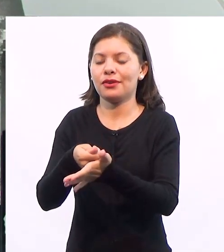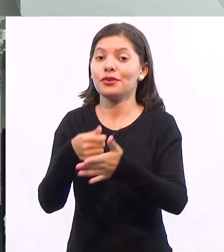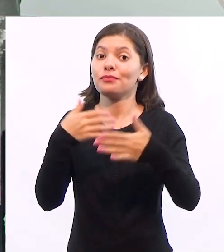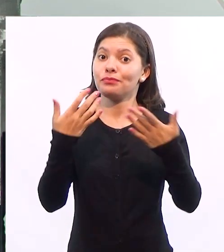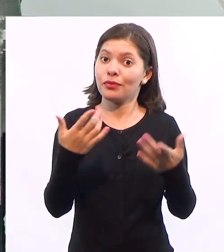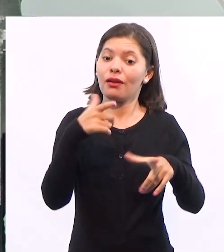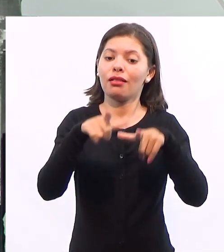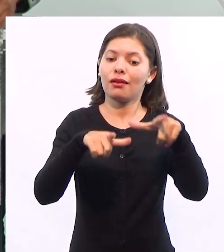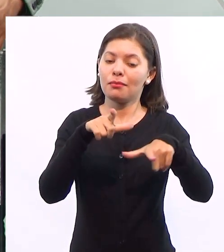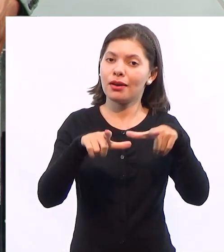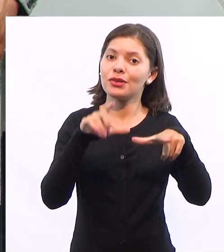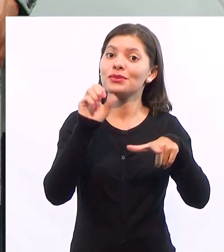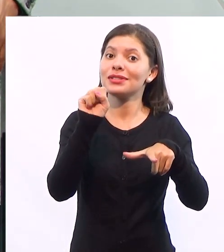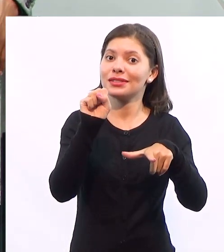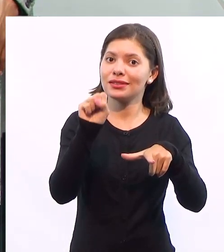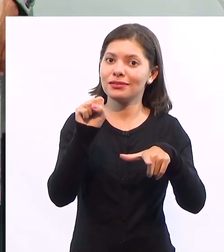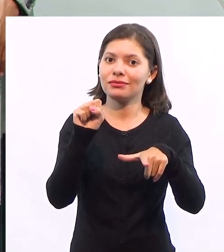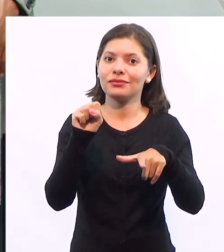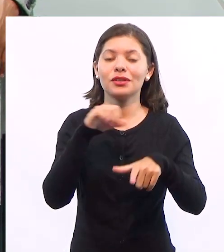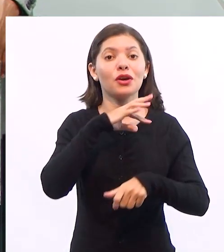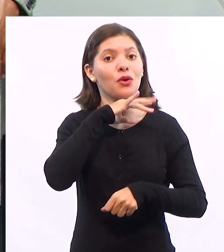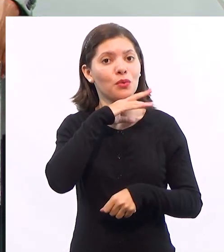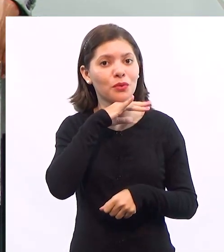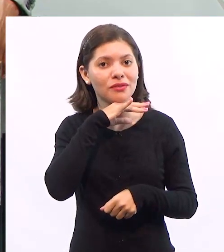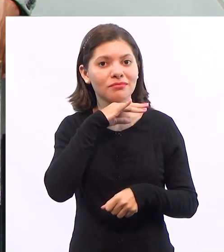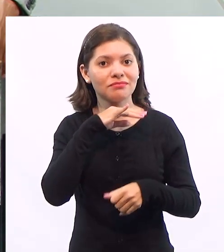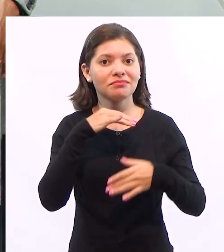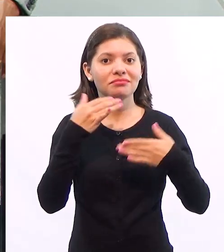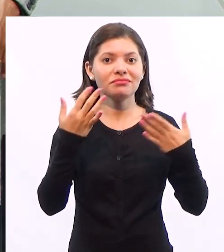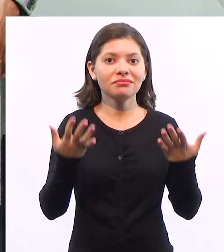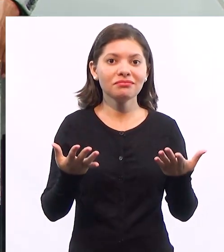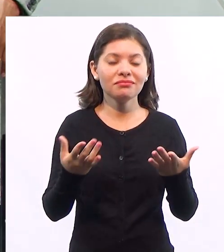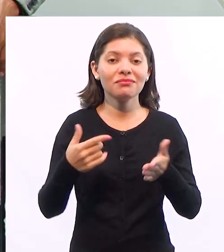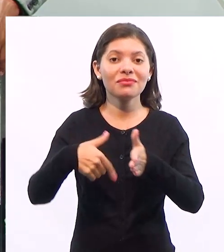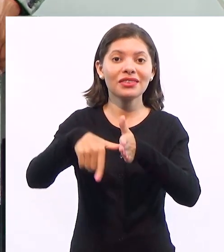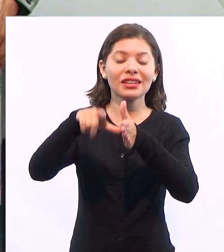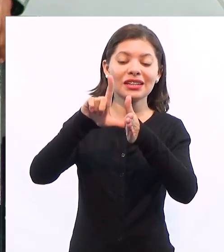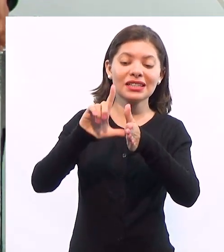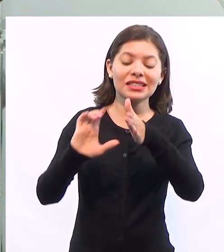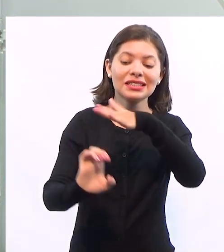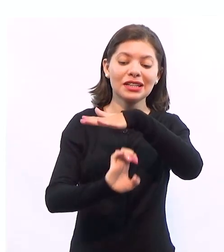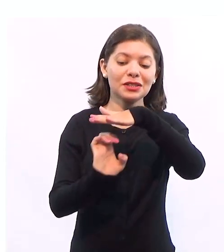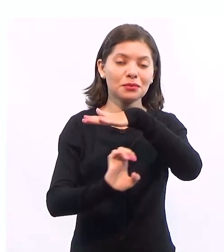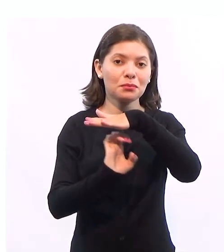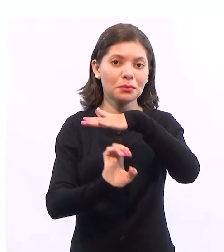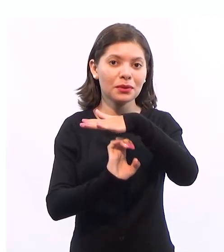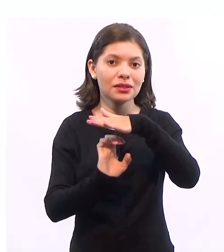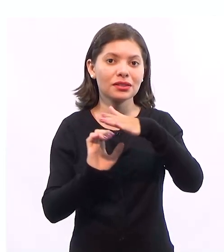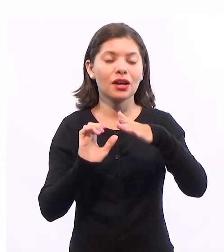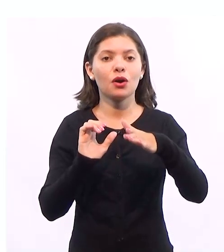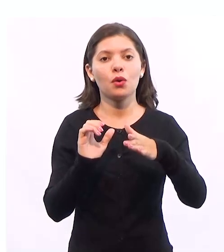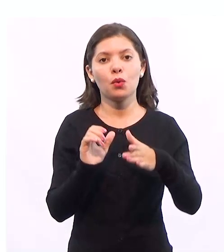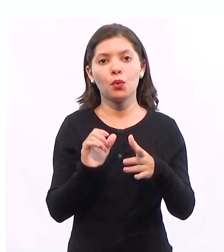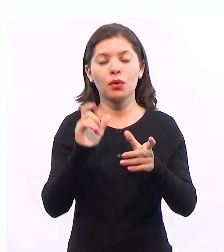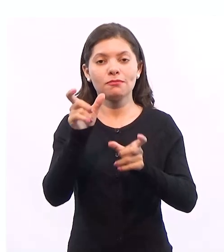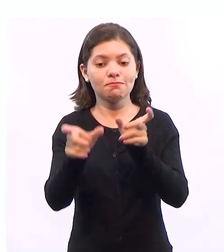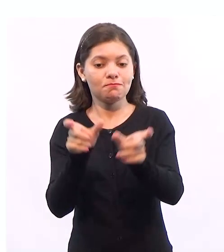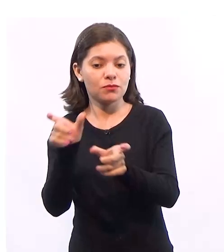Estou, mas mal feito. É exatamente isso que acontecia nas organizações quando os trabalhadores se